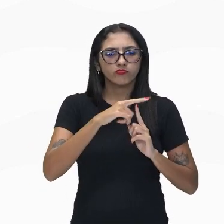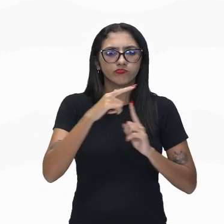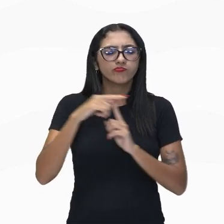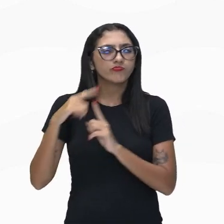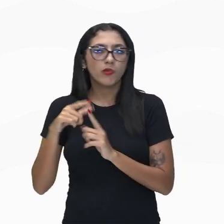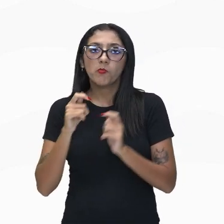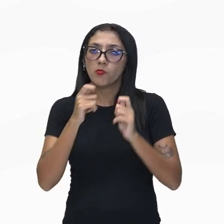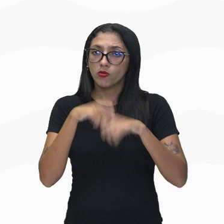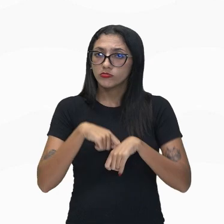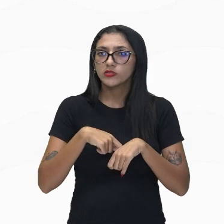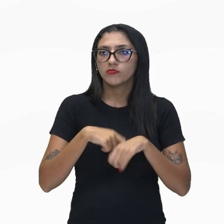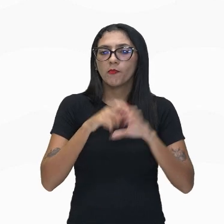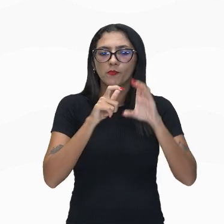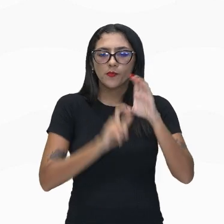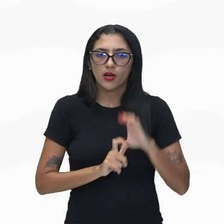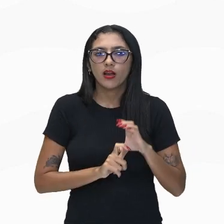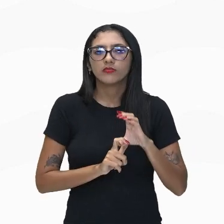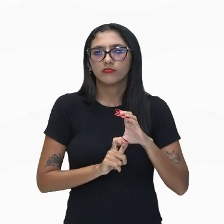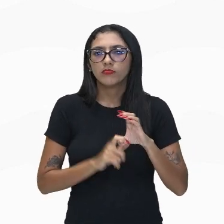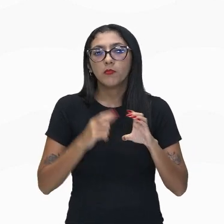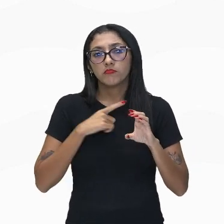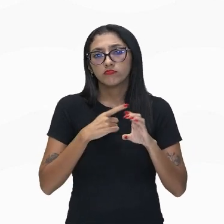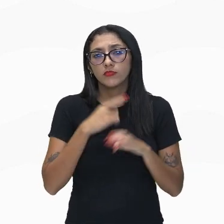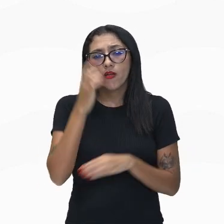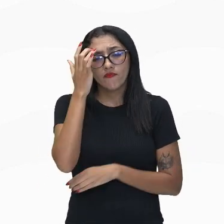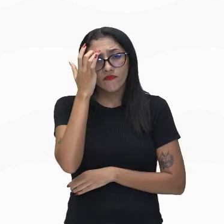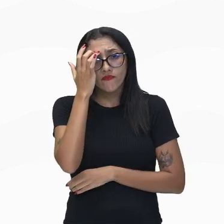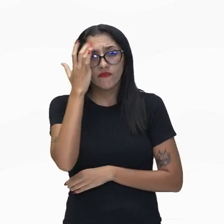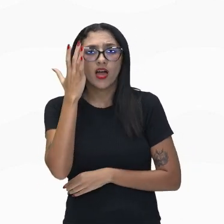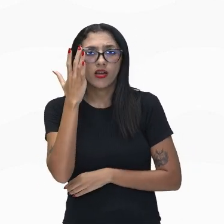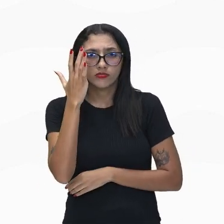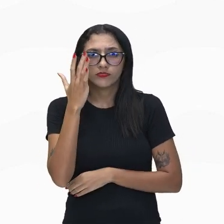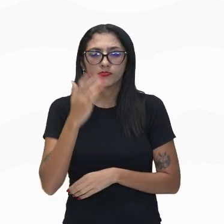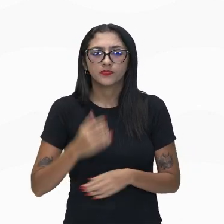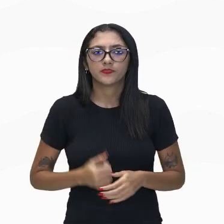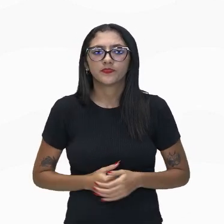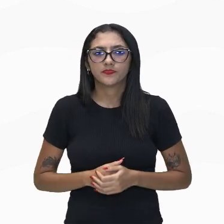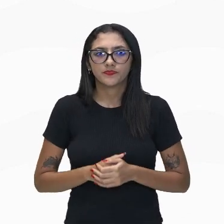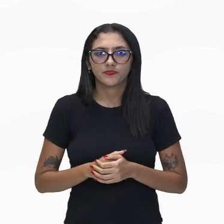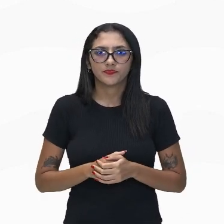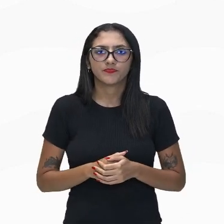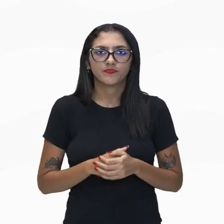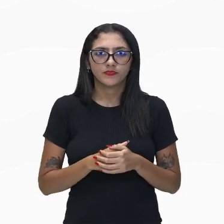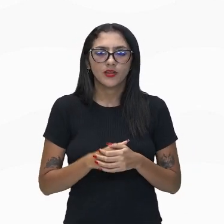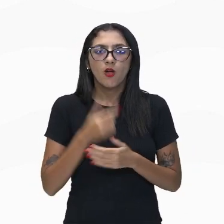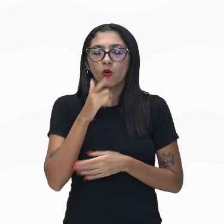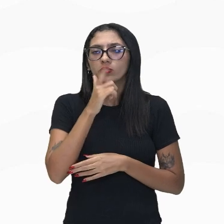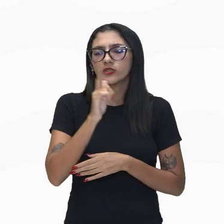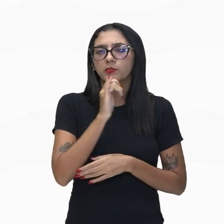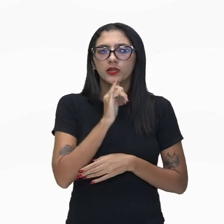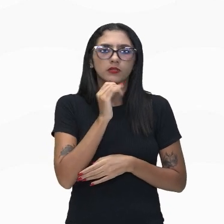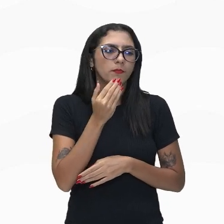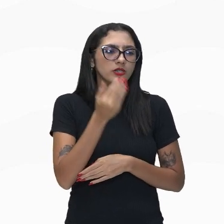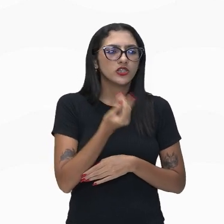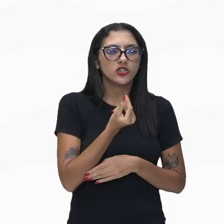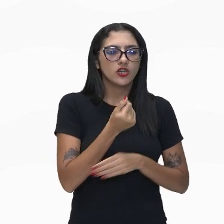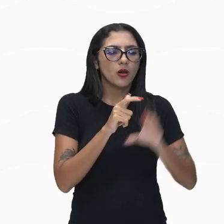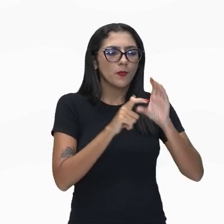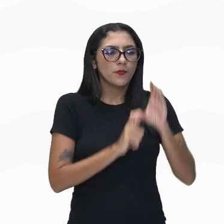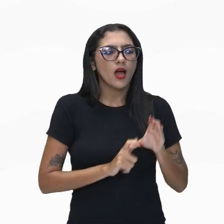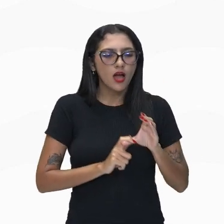empréstimos para facilitar a trajetória das pessoas até a concretização dos seus